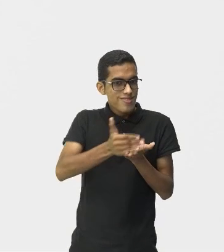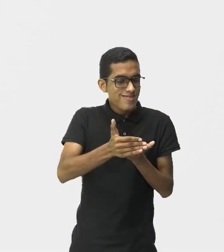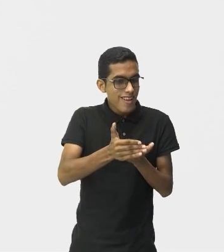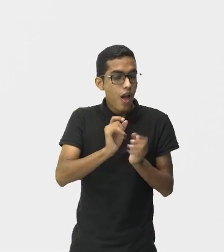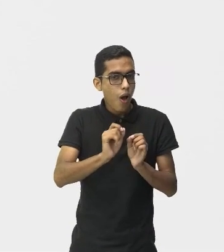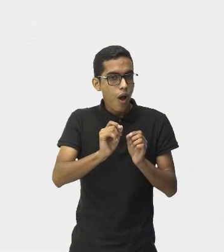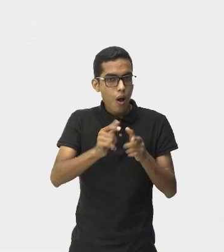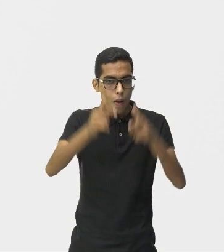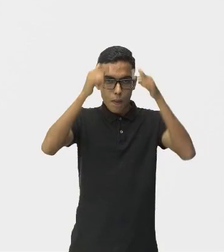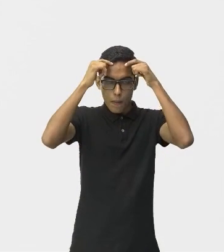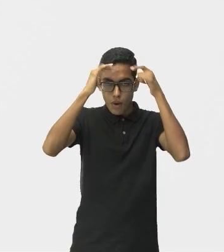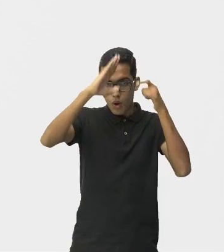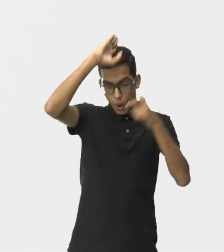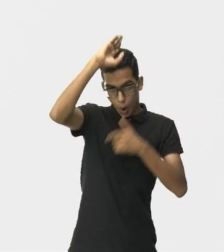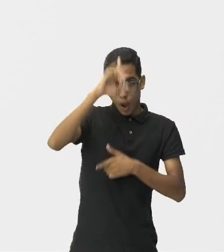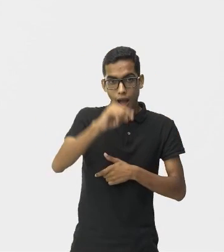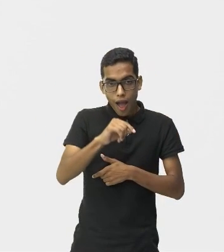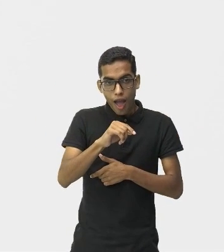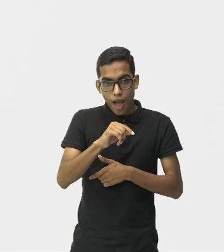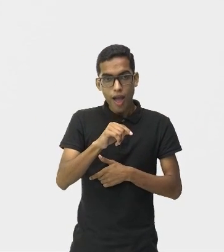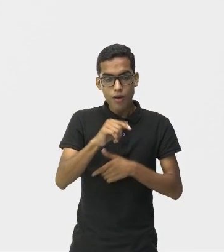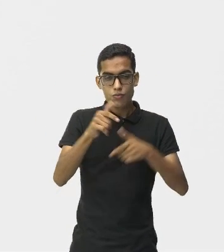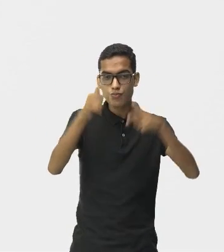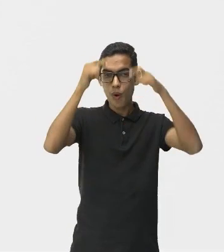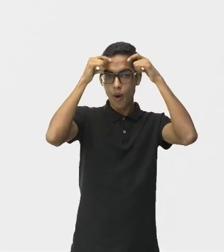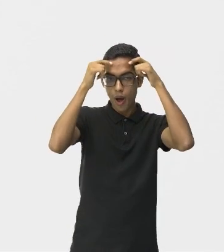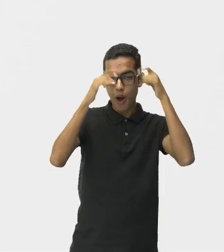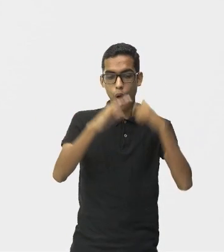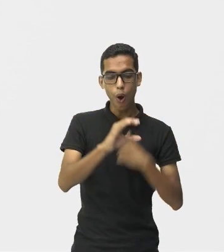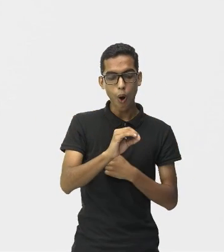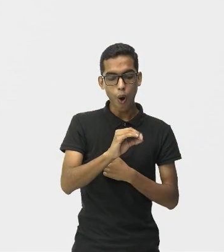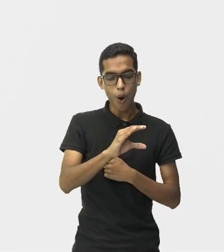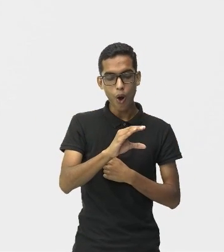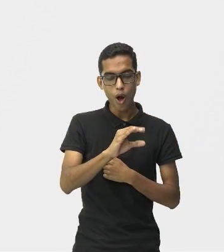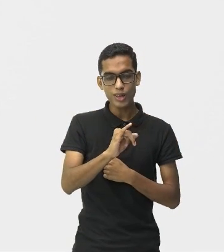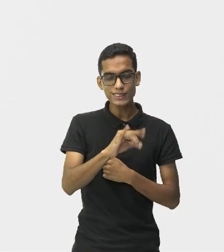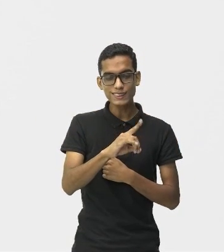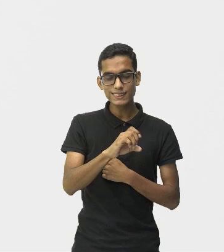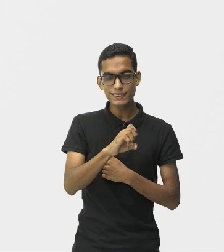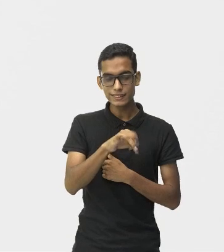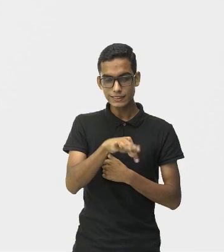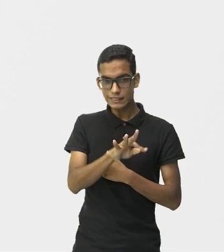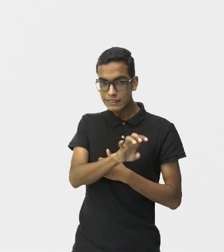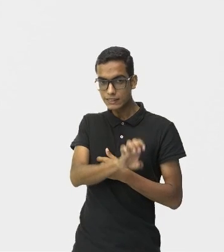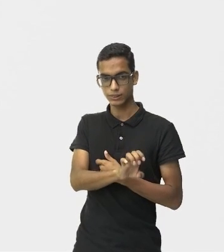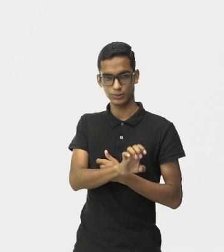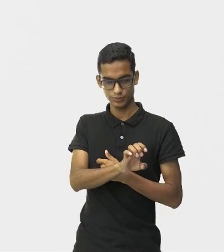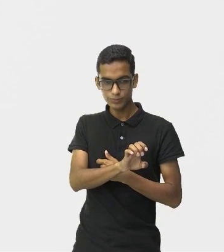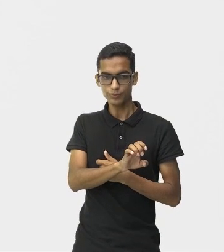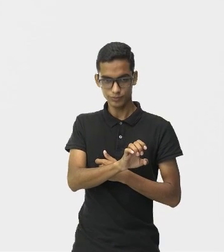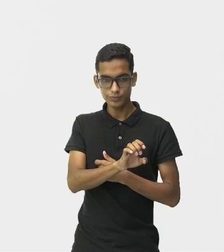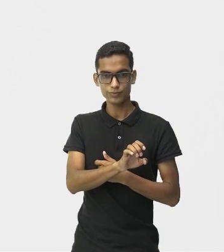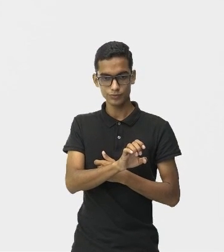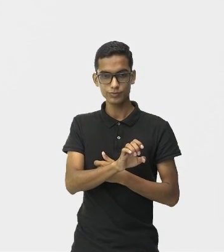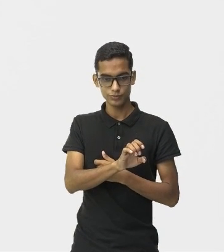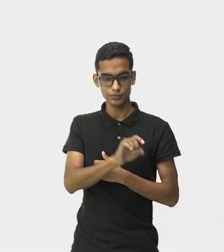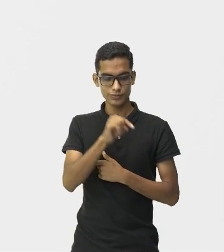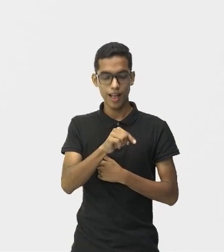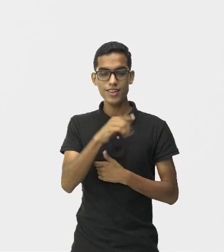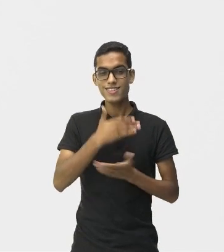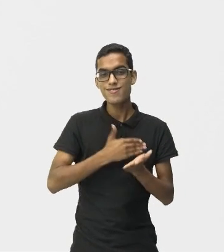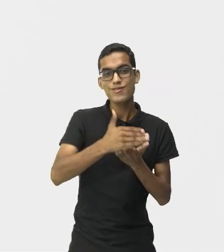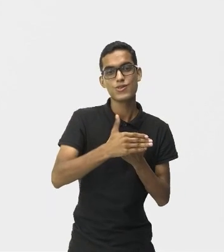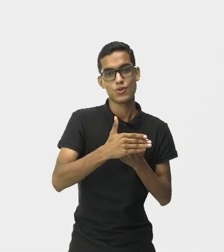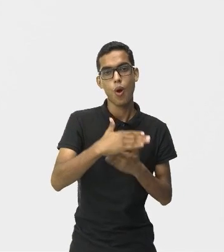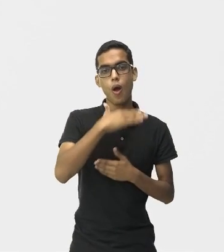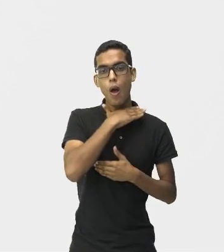Império Bizantino, que nesse momento estava em seu esplendor. O que ocorreu a crise foi justamente o Império Romano do Ocidente,